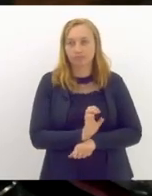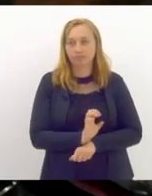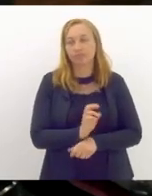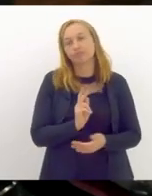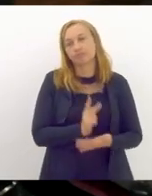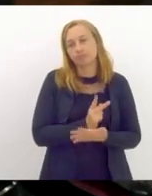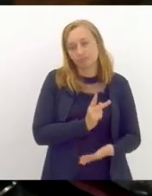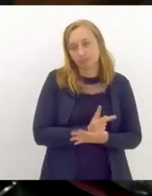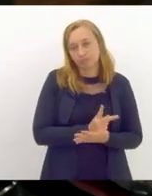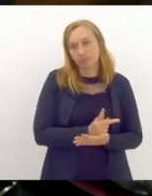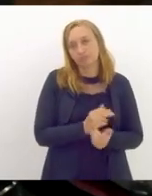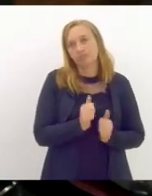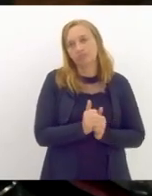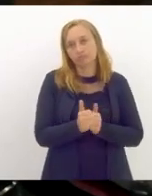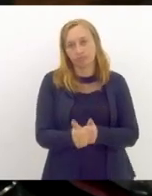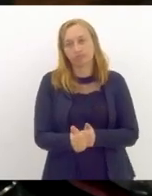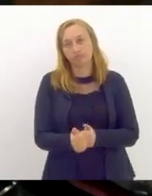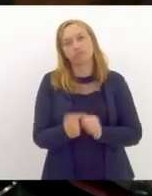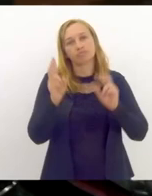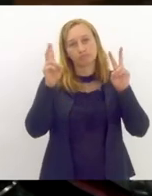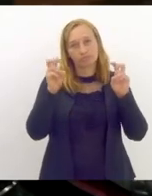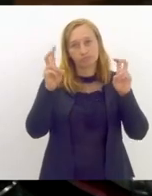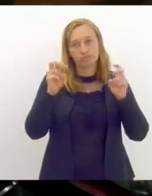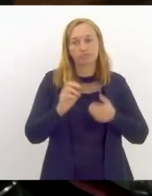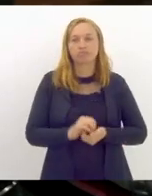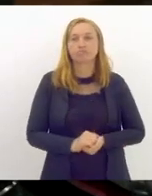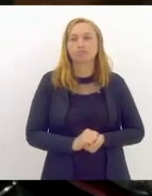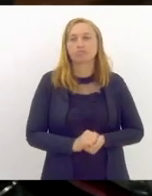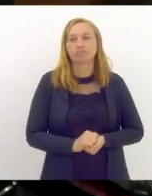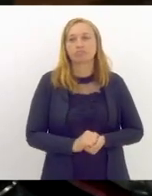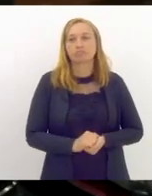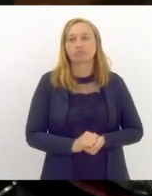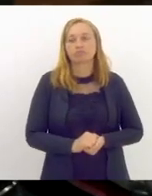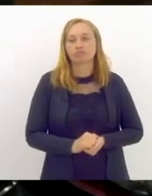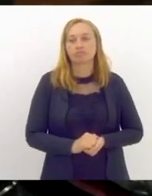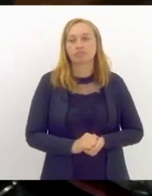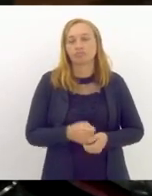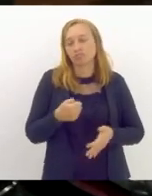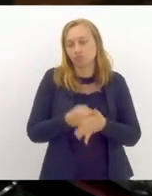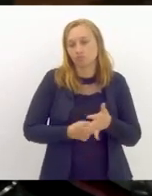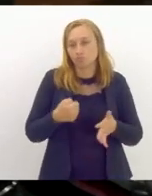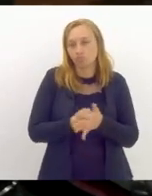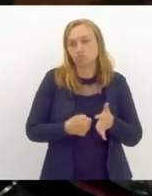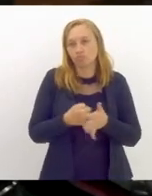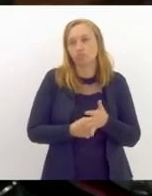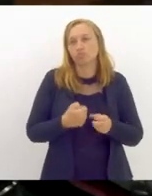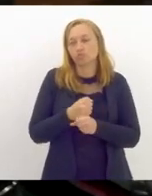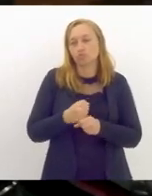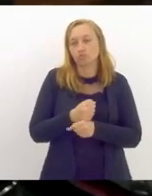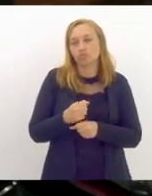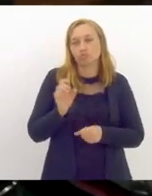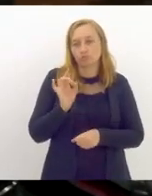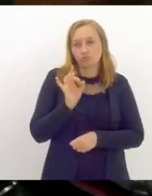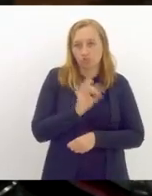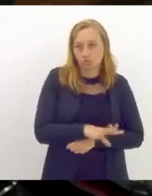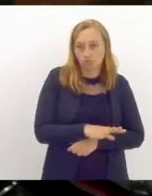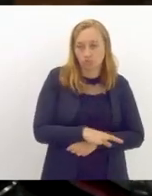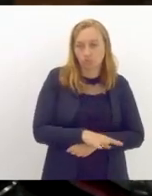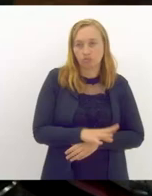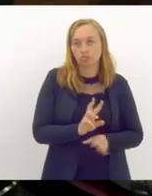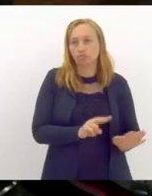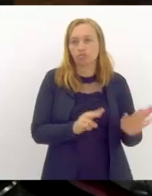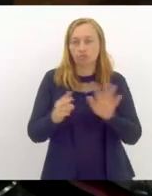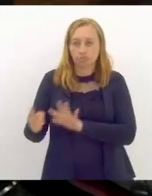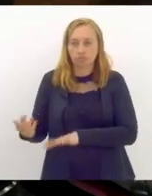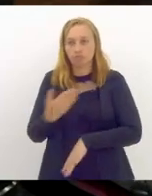na con desse tema né enfim eu fui insistente ao longo das últimas das últimas semanas